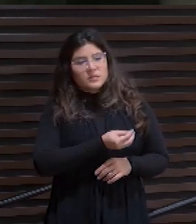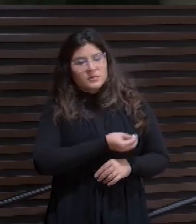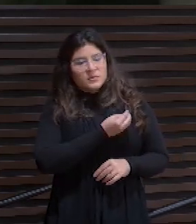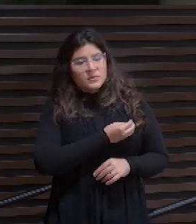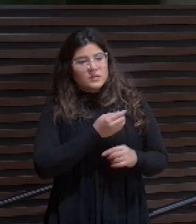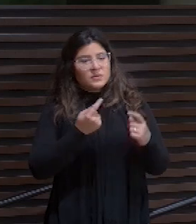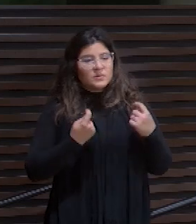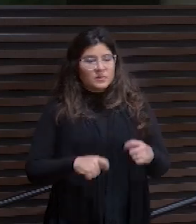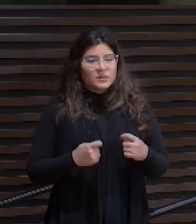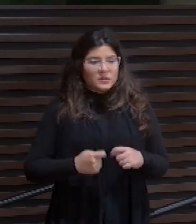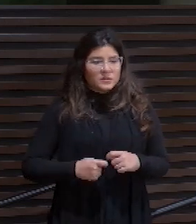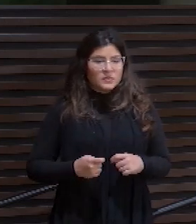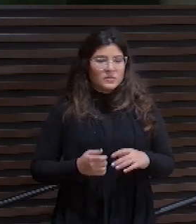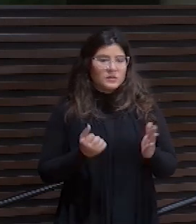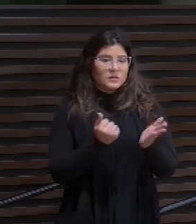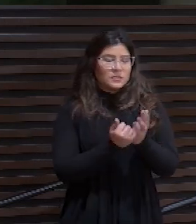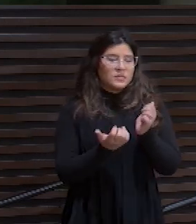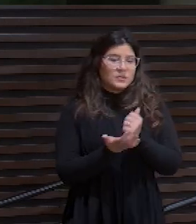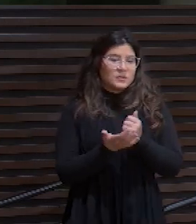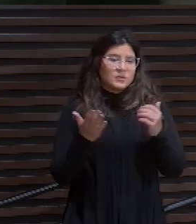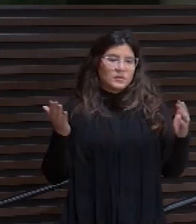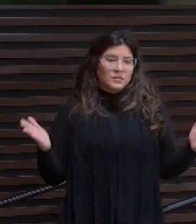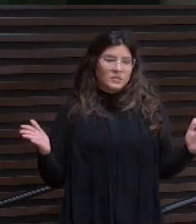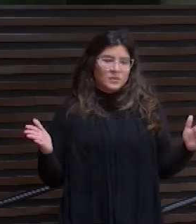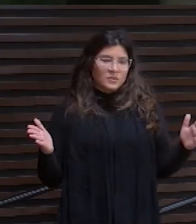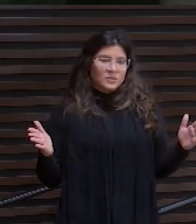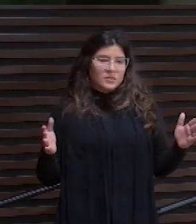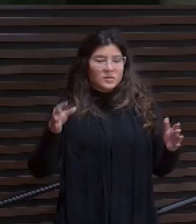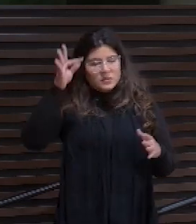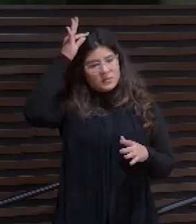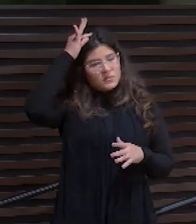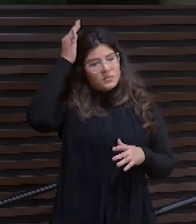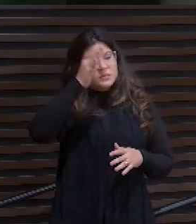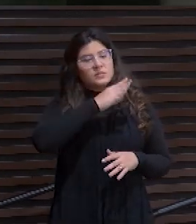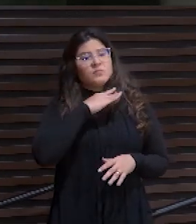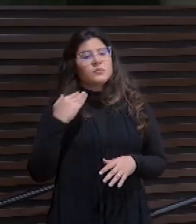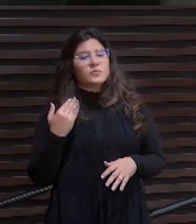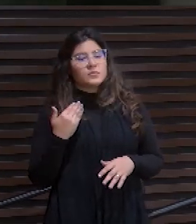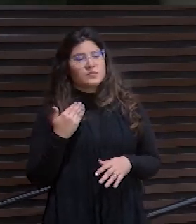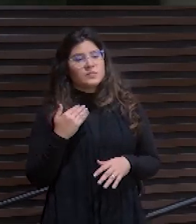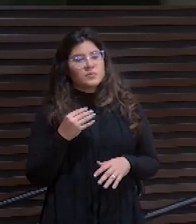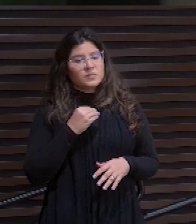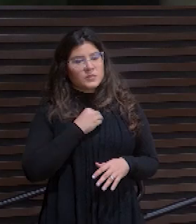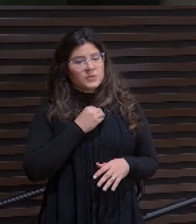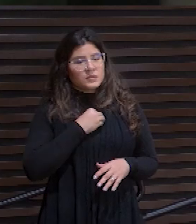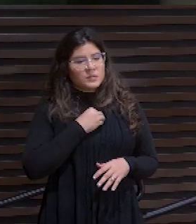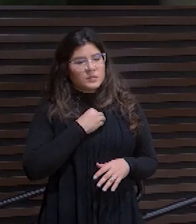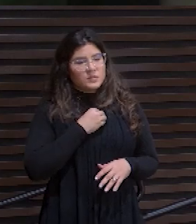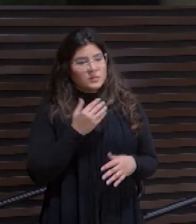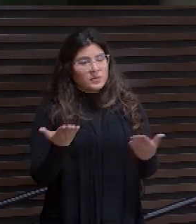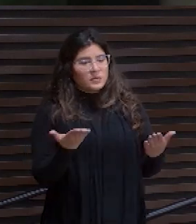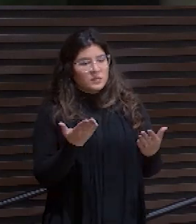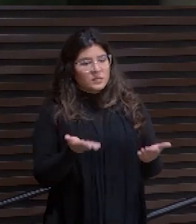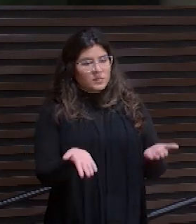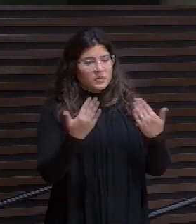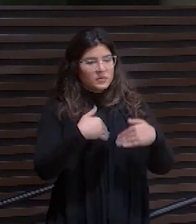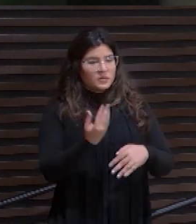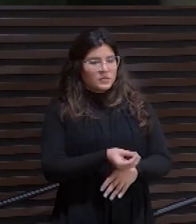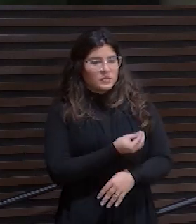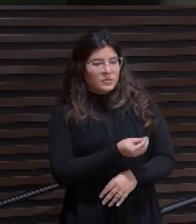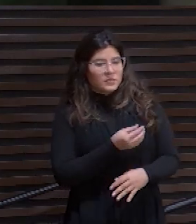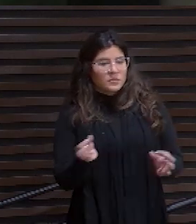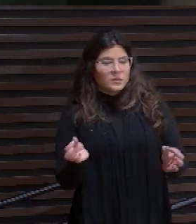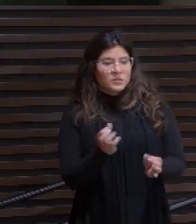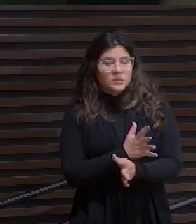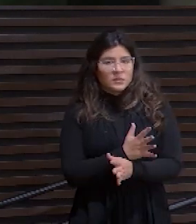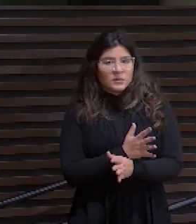precisa ser crucificada e o espírito morto em delitos e pecados vivificado.